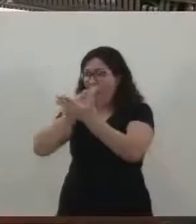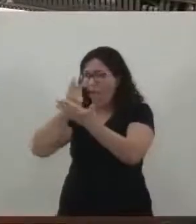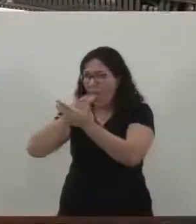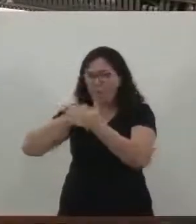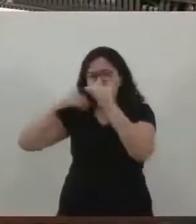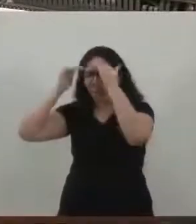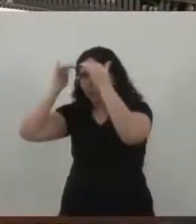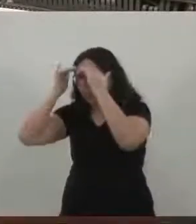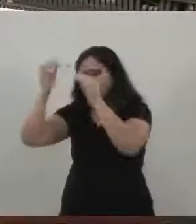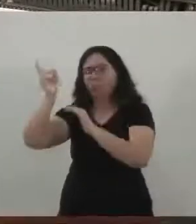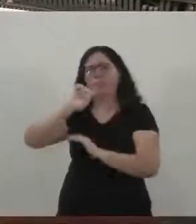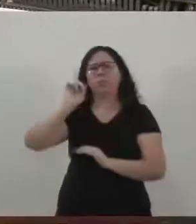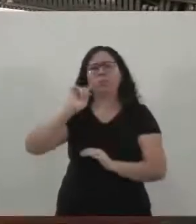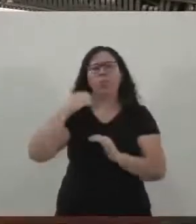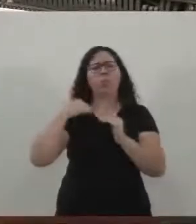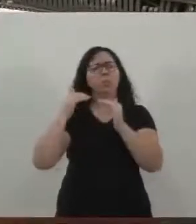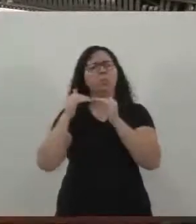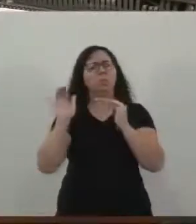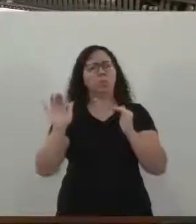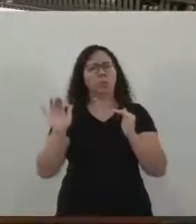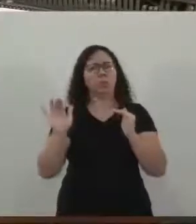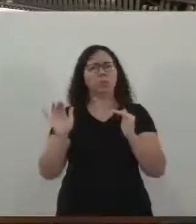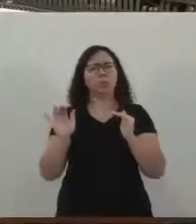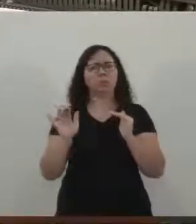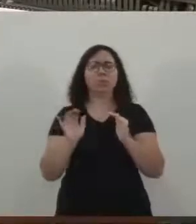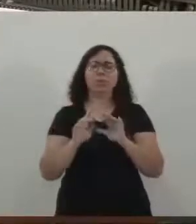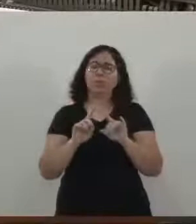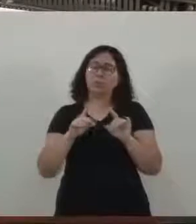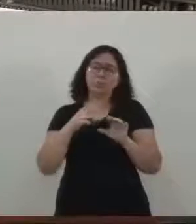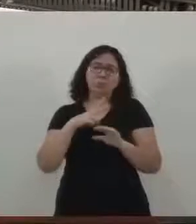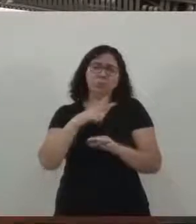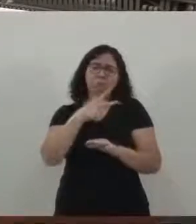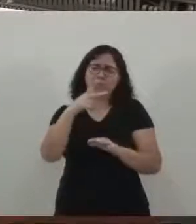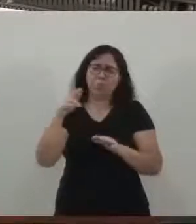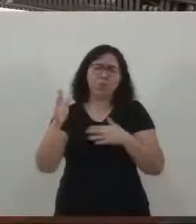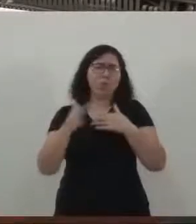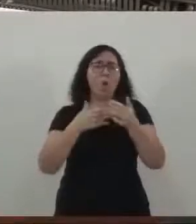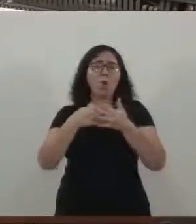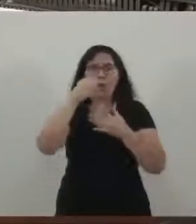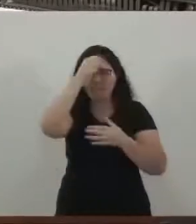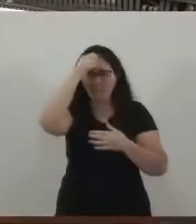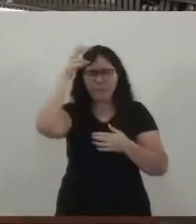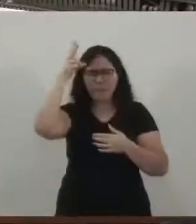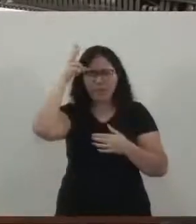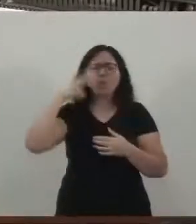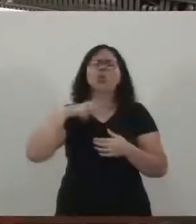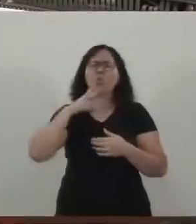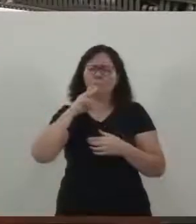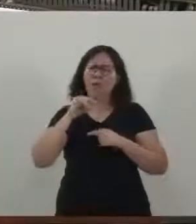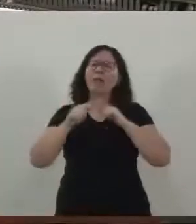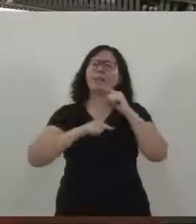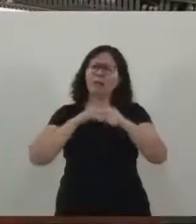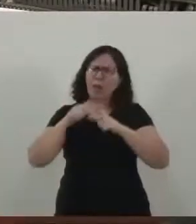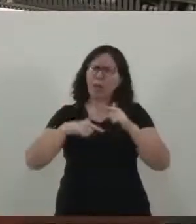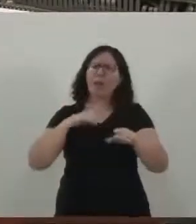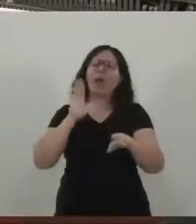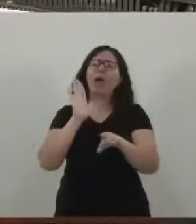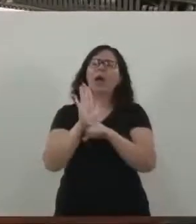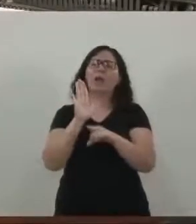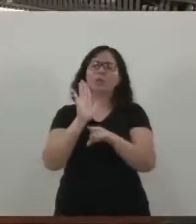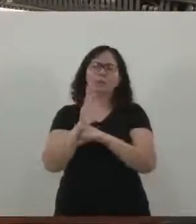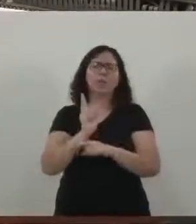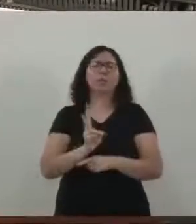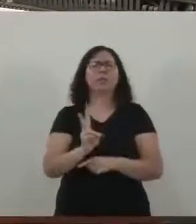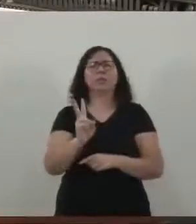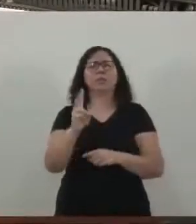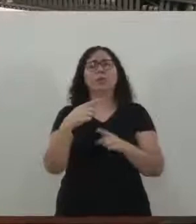não vou ser conivente, mas enfim, aí é o papel de cada um. Então, seja lá quem for o prefeito, com certeza eu vou trabalhar para ajudá-lo sempre,